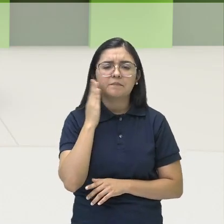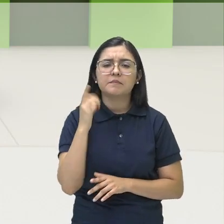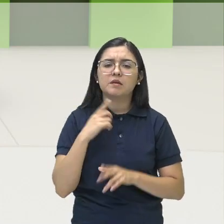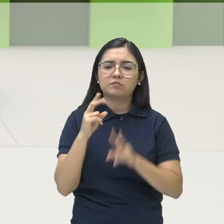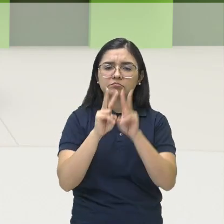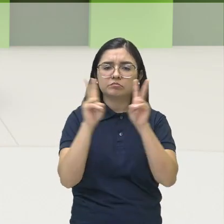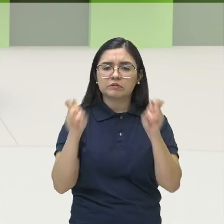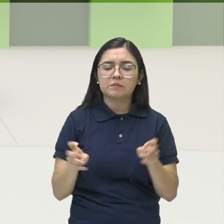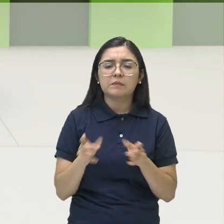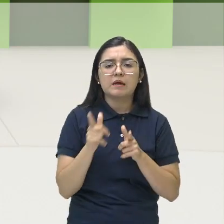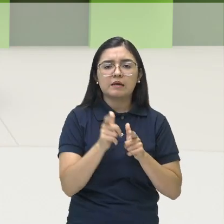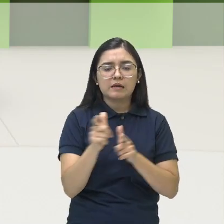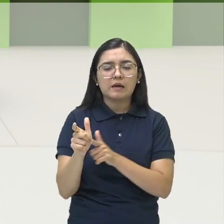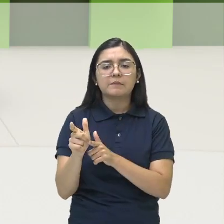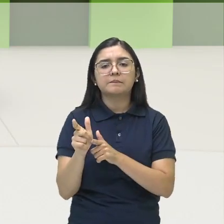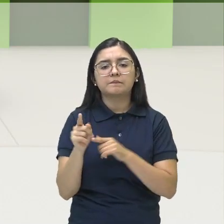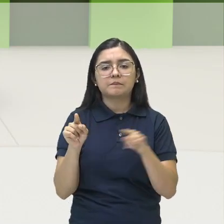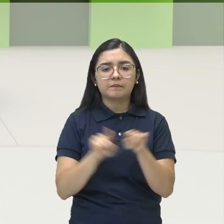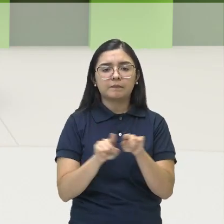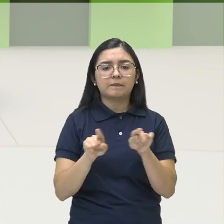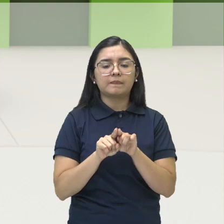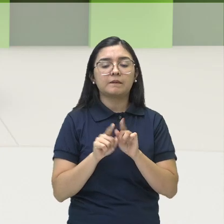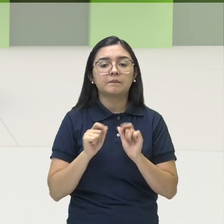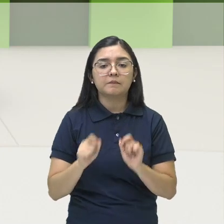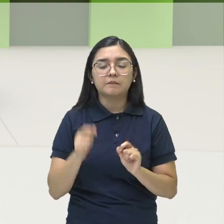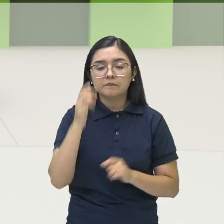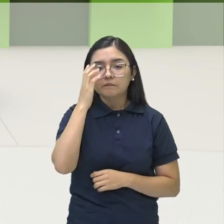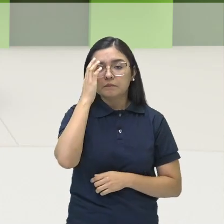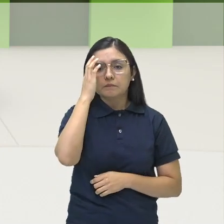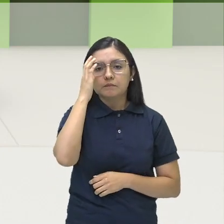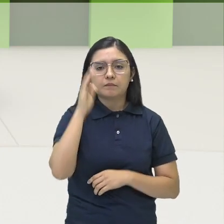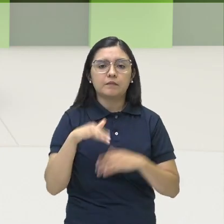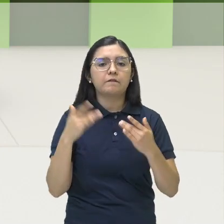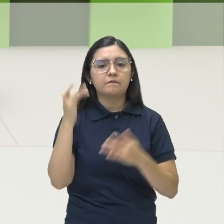torpedos, né, e controlar por rádios